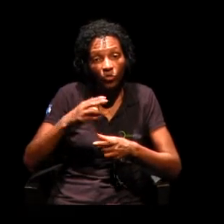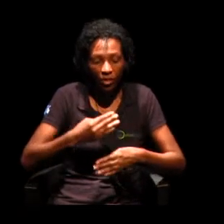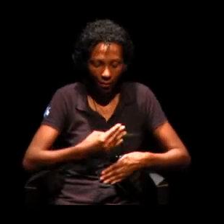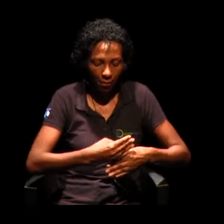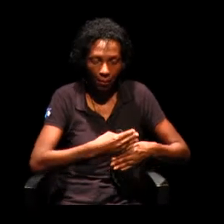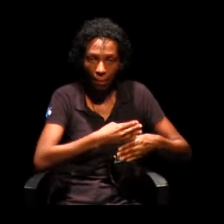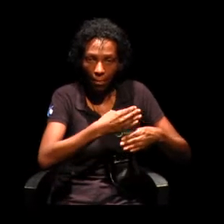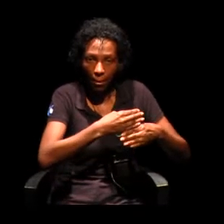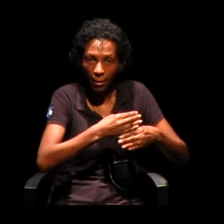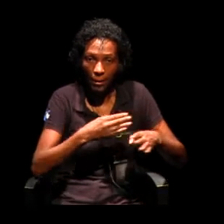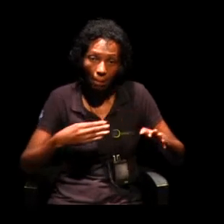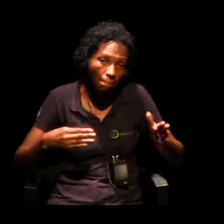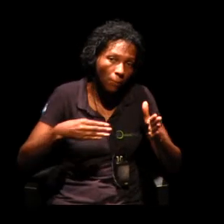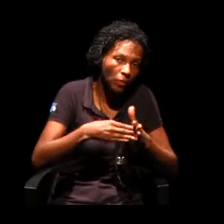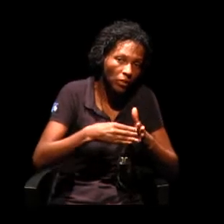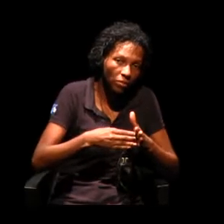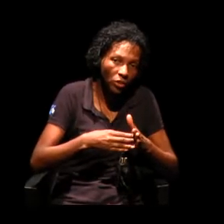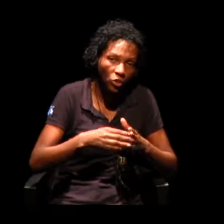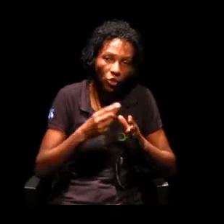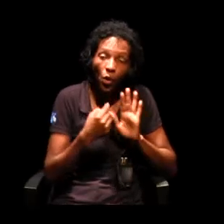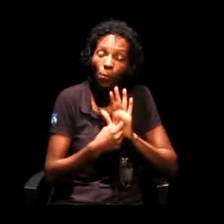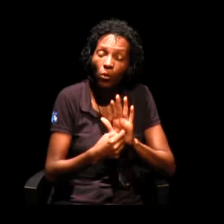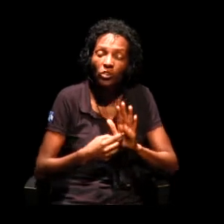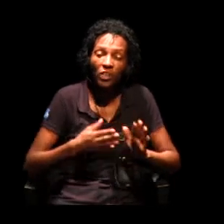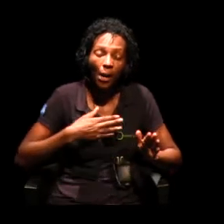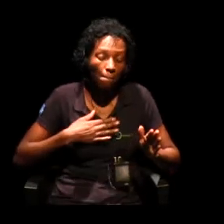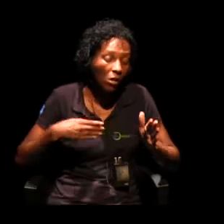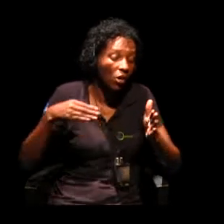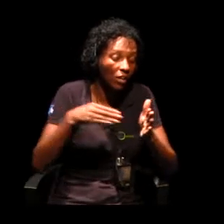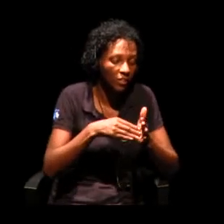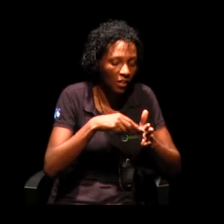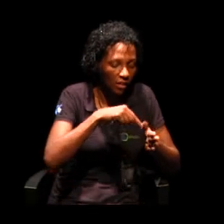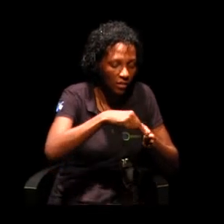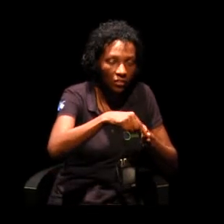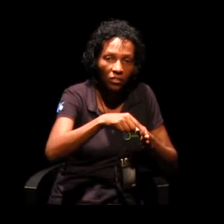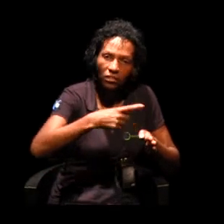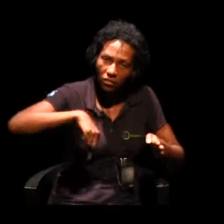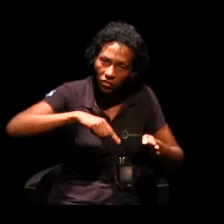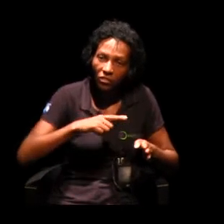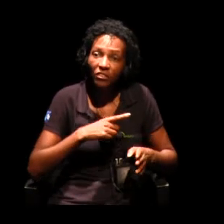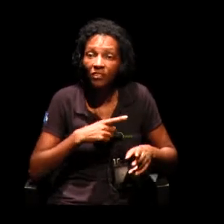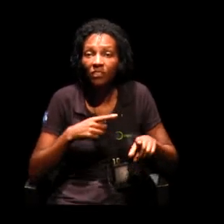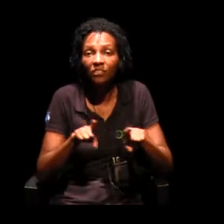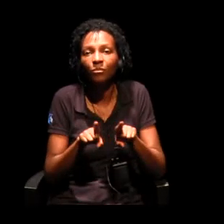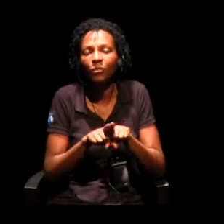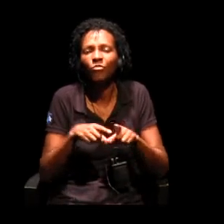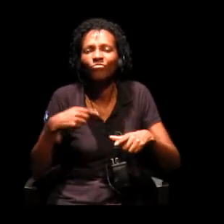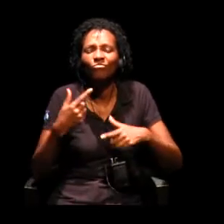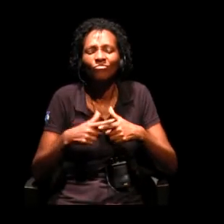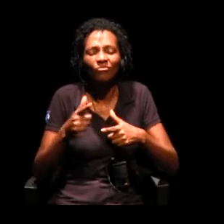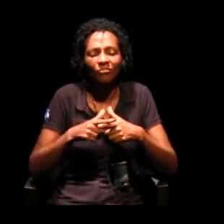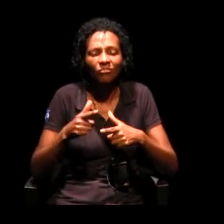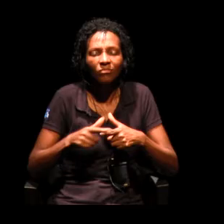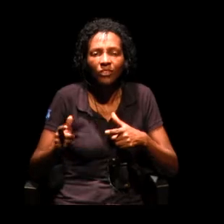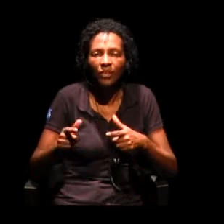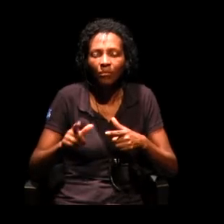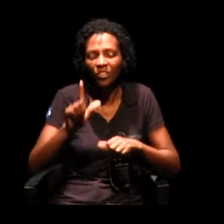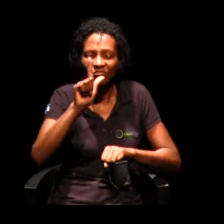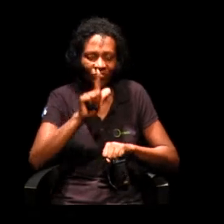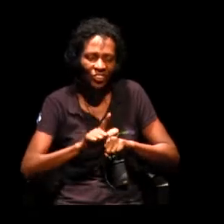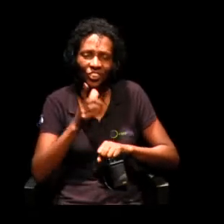nesse local usavam essas pedras para limitar suas propriedades. E nós também temos um